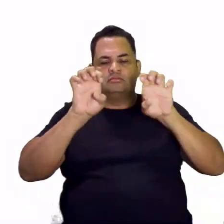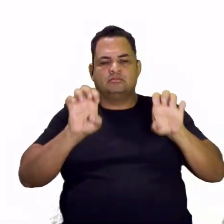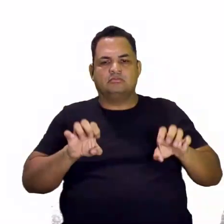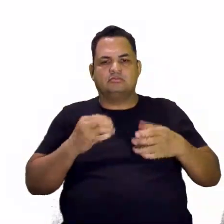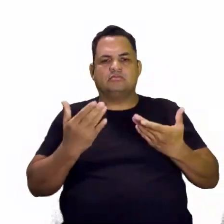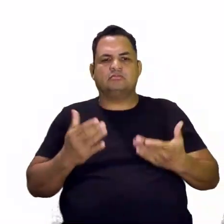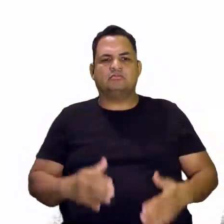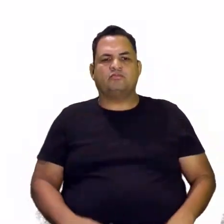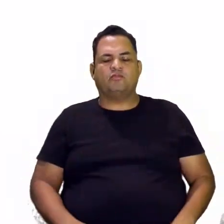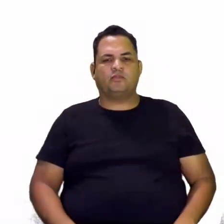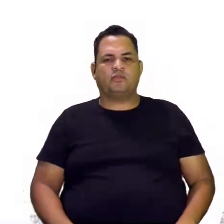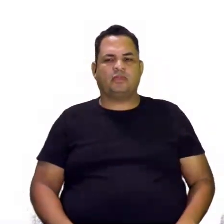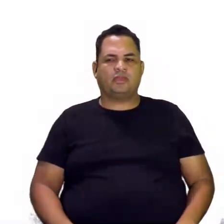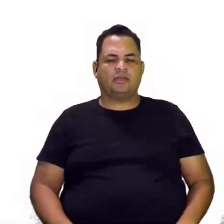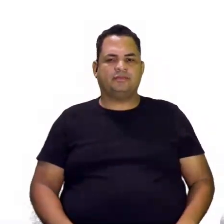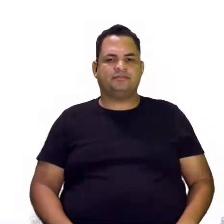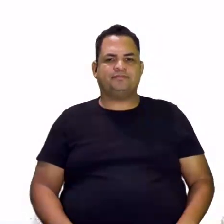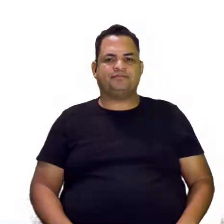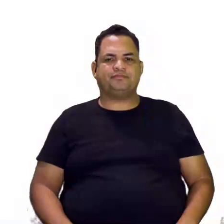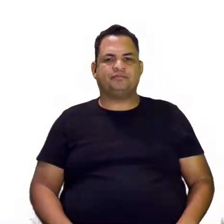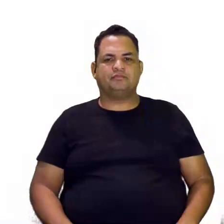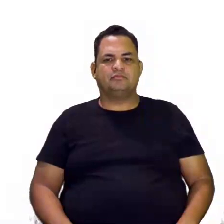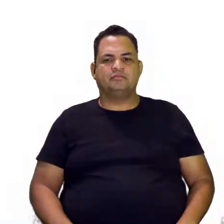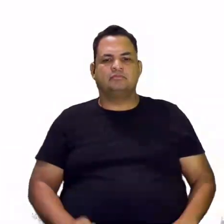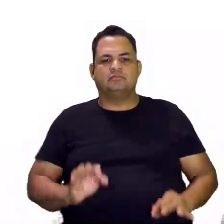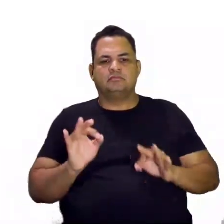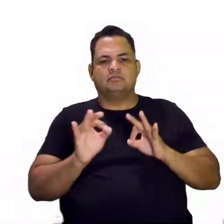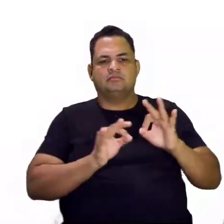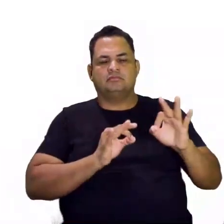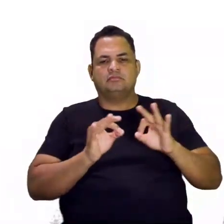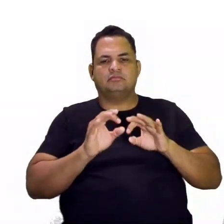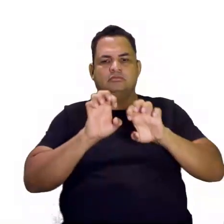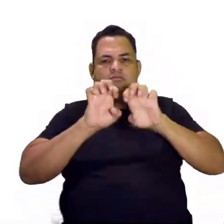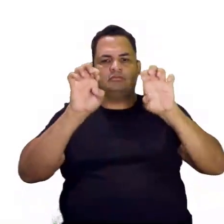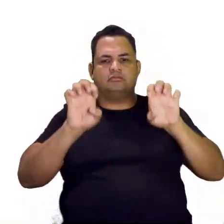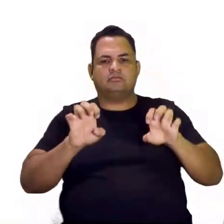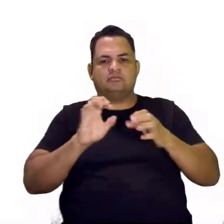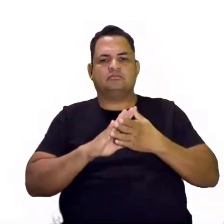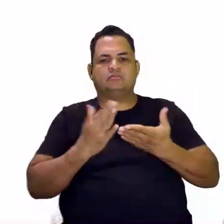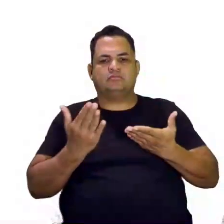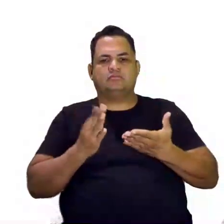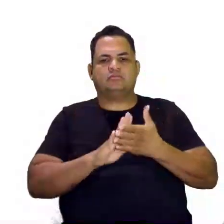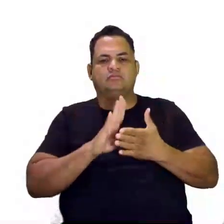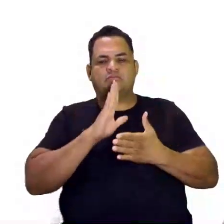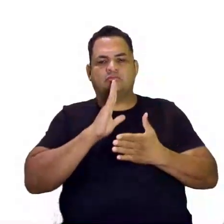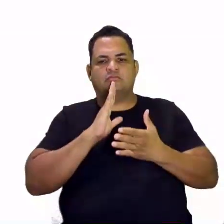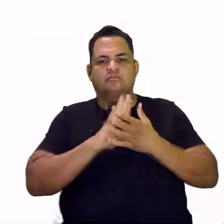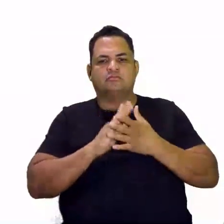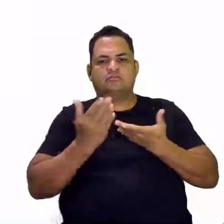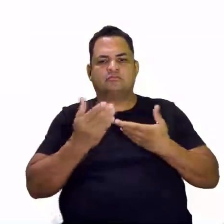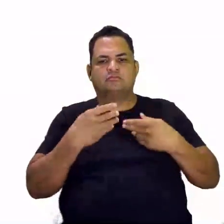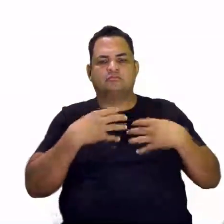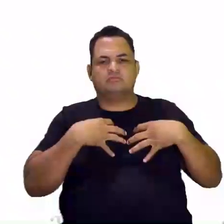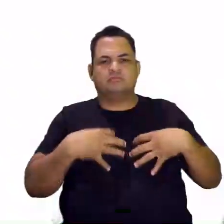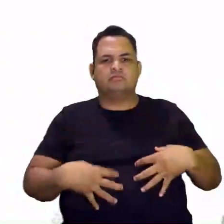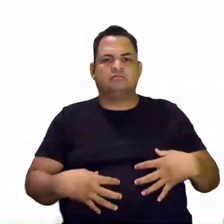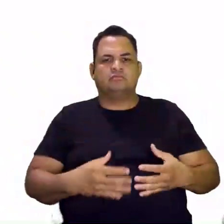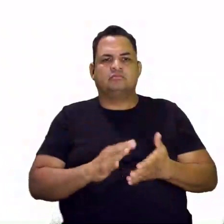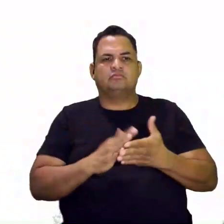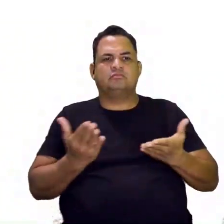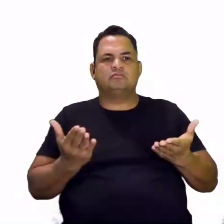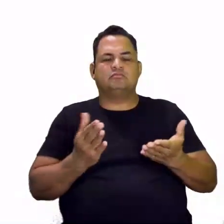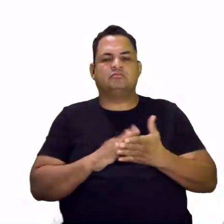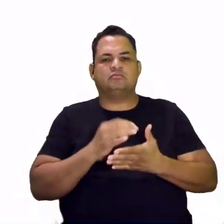vegetal e bacteriana, tá? É um capsídeo formado por estruturas de reconhecimento para o organismo que ele está